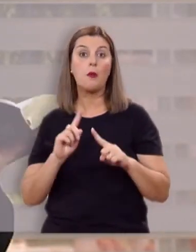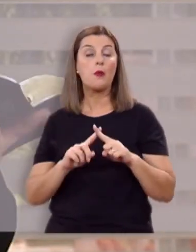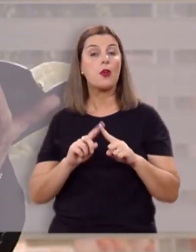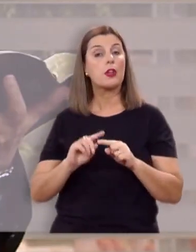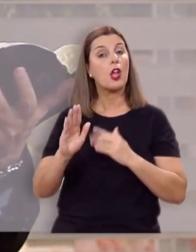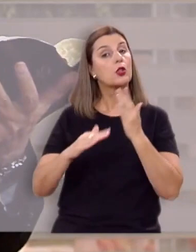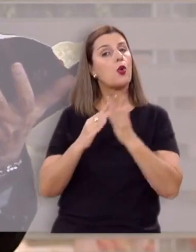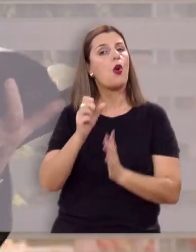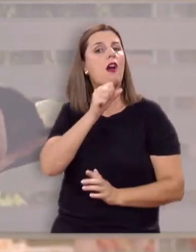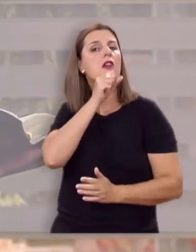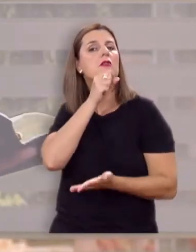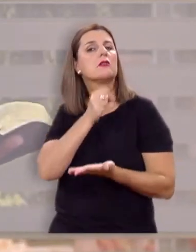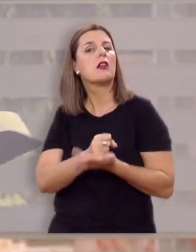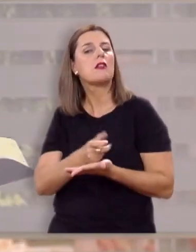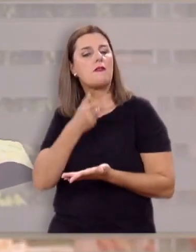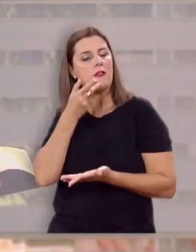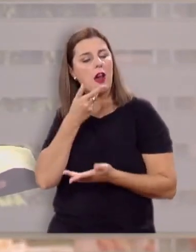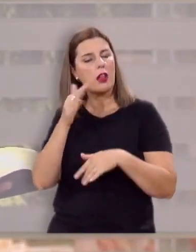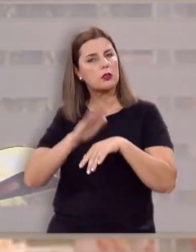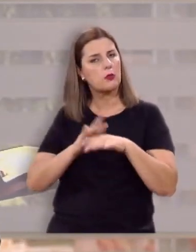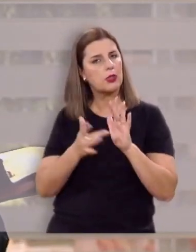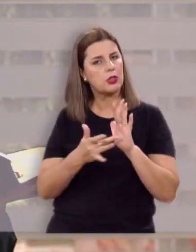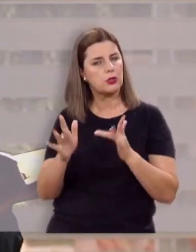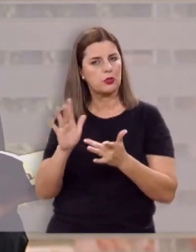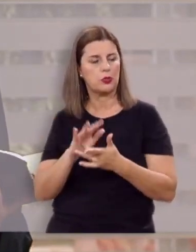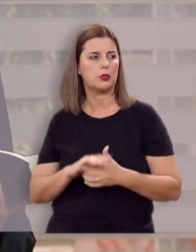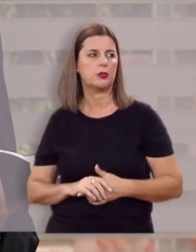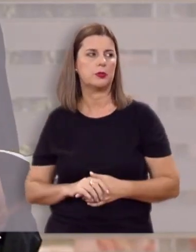Porque todo o Antigo Testamento falou de Jesus.